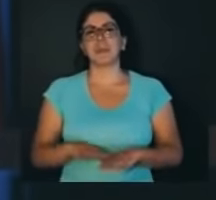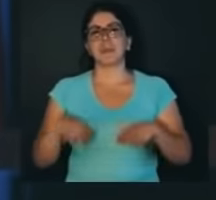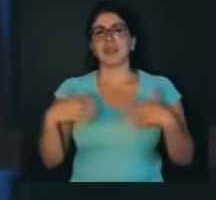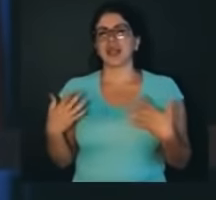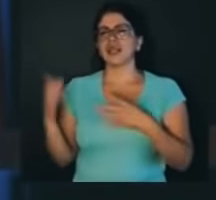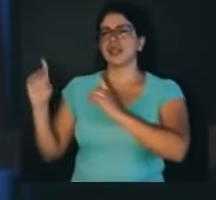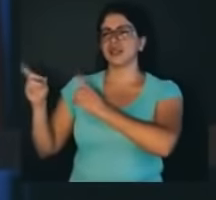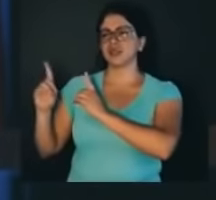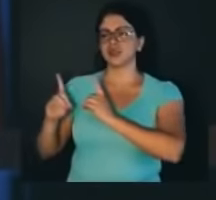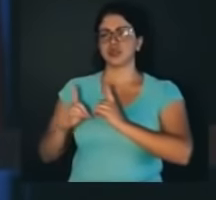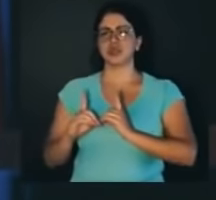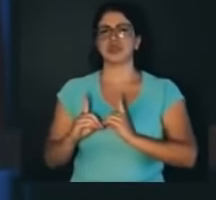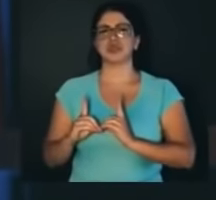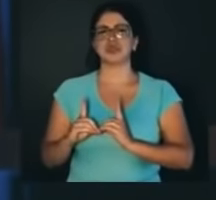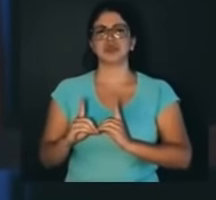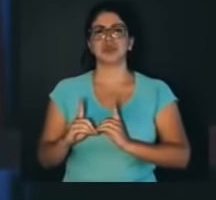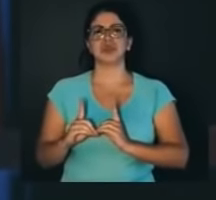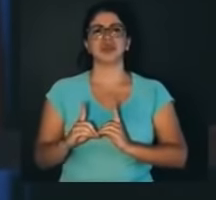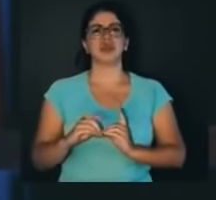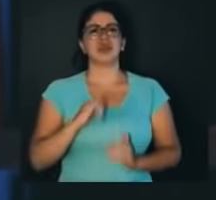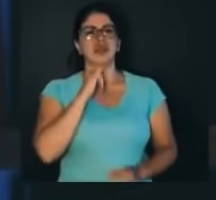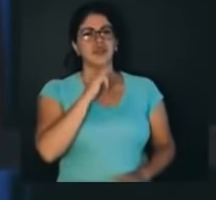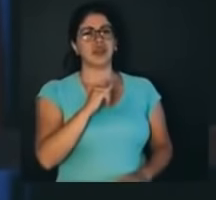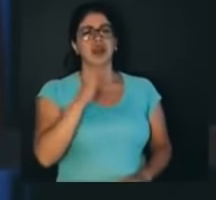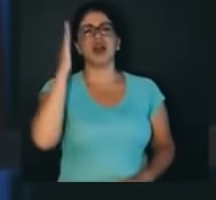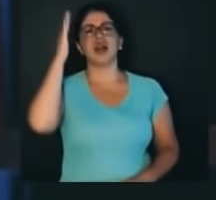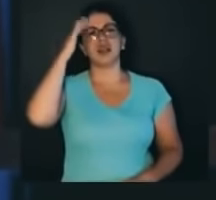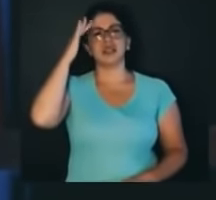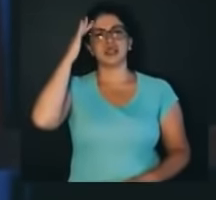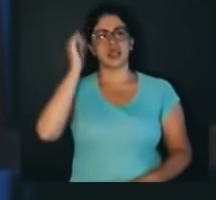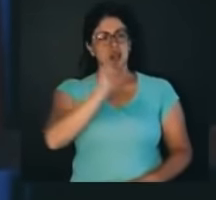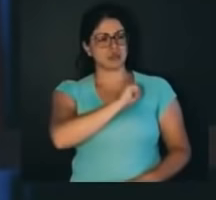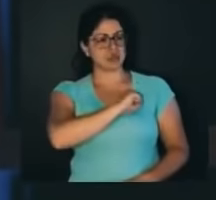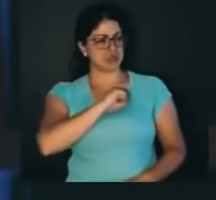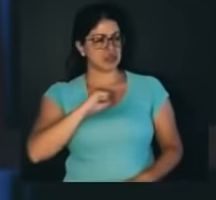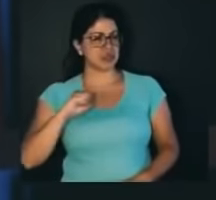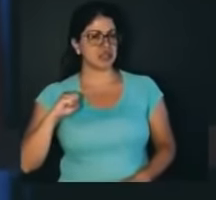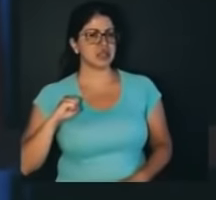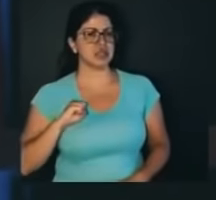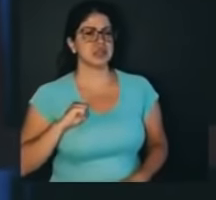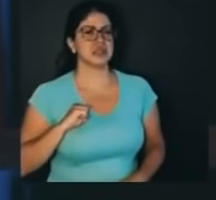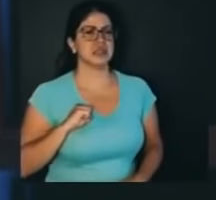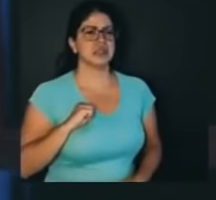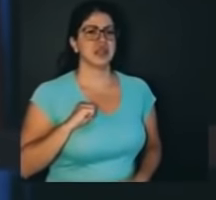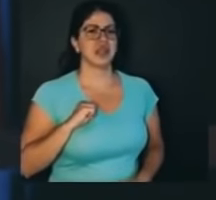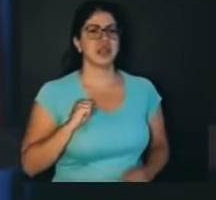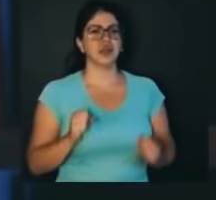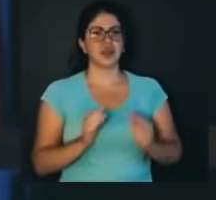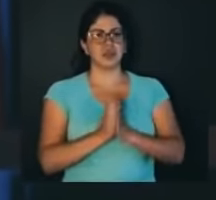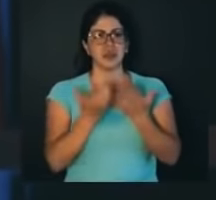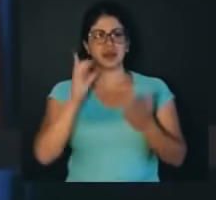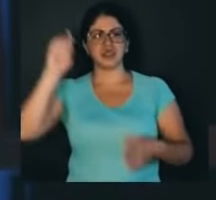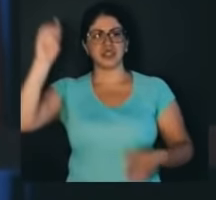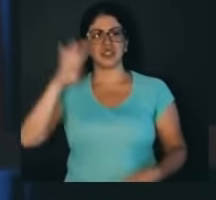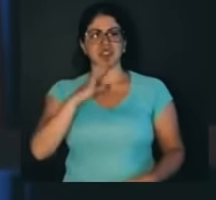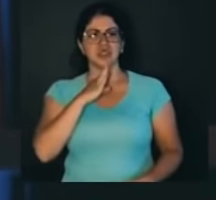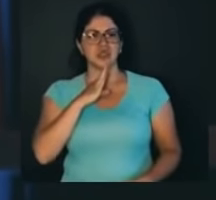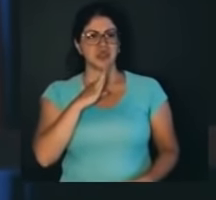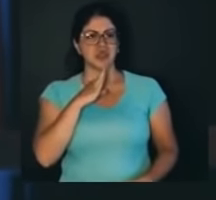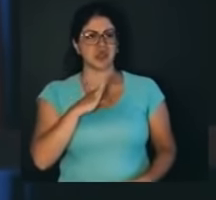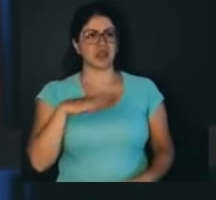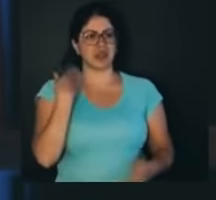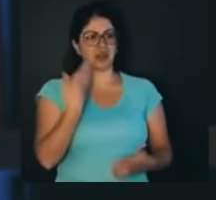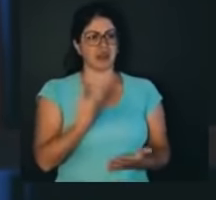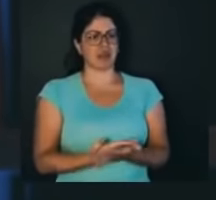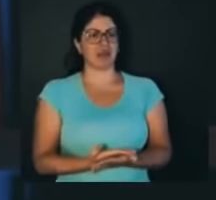disseram: sabes que os fariseus, ouvindo a tua palavra, se escandalizaram? Ele, porém, respondeu: toda planta que